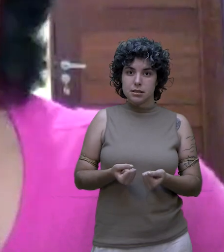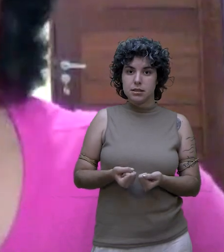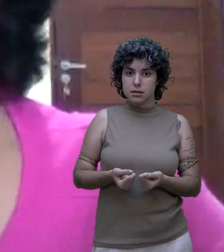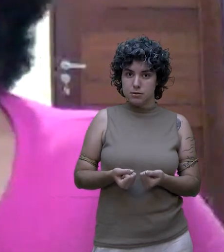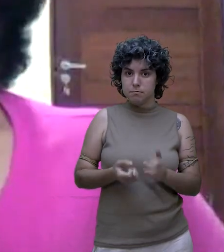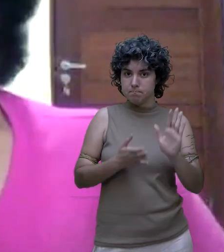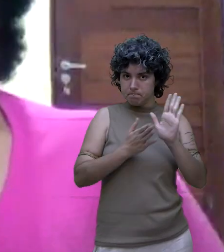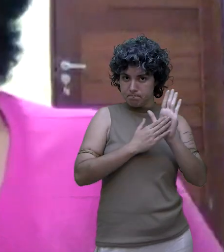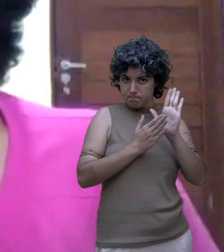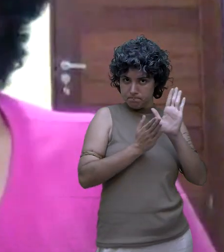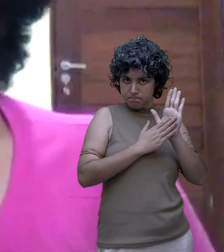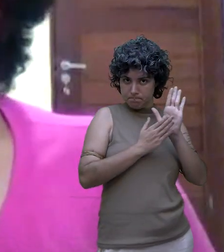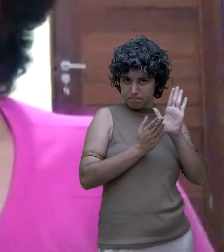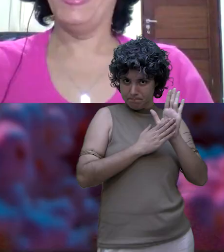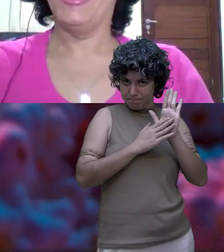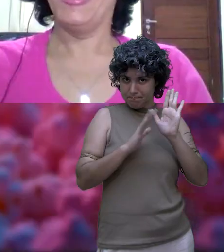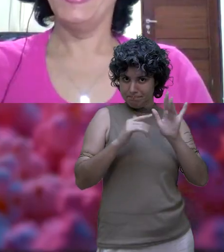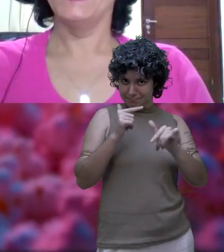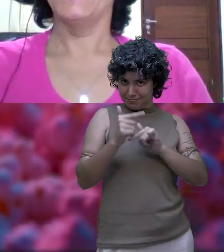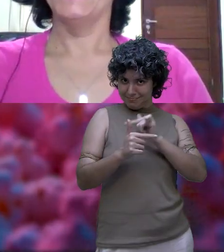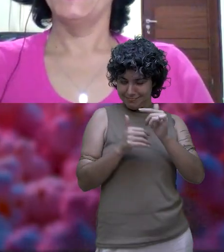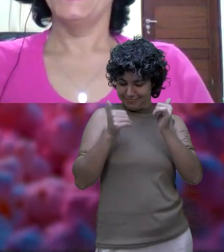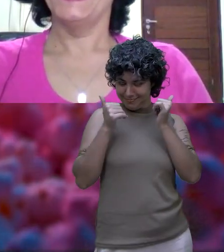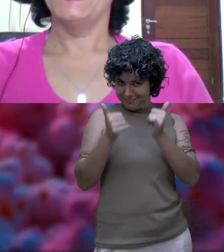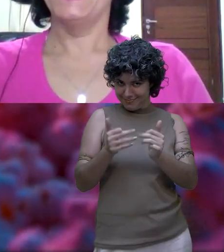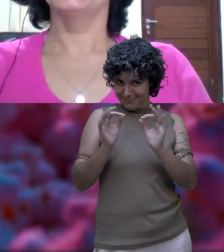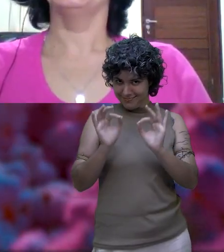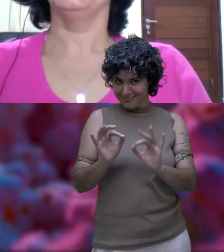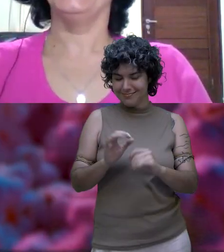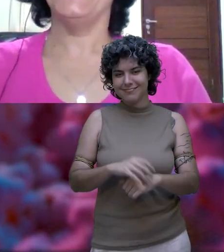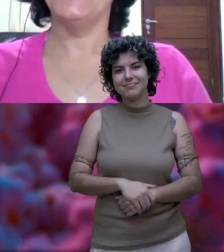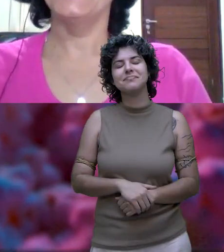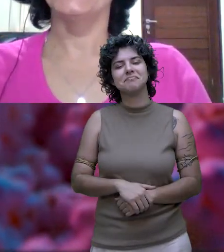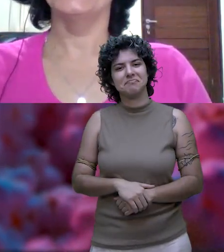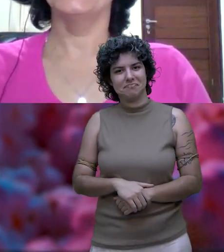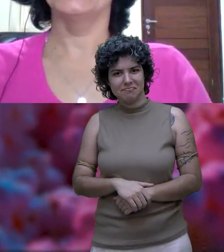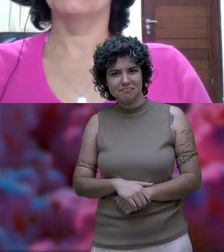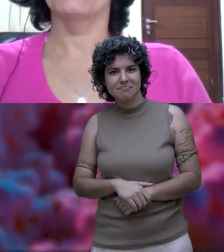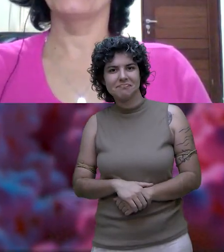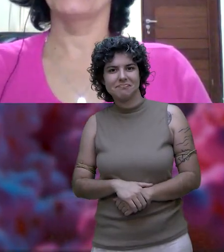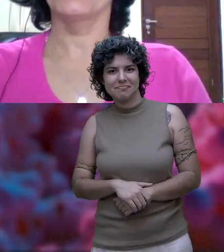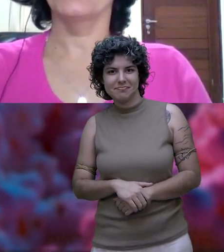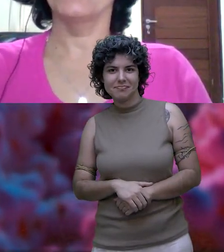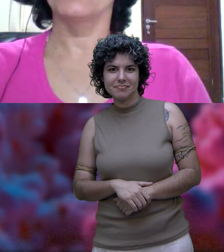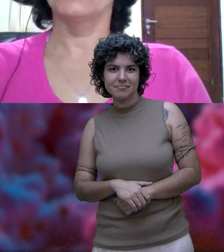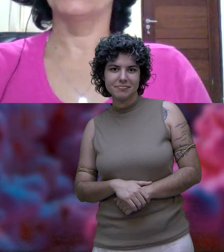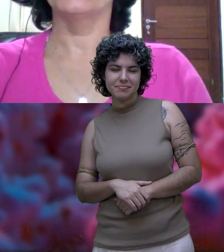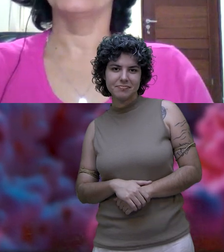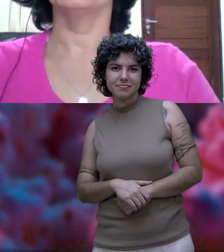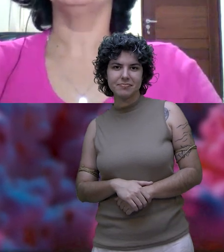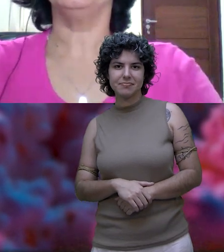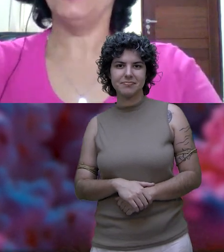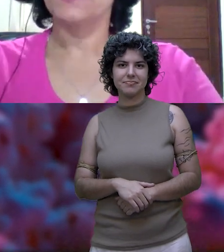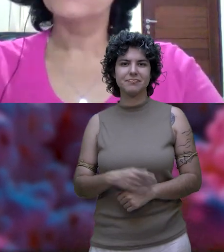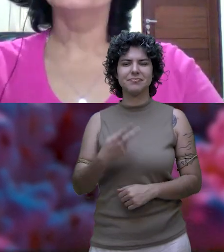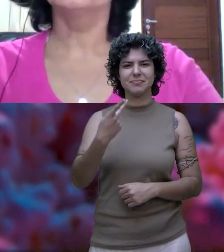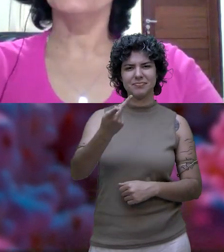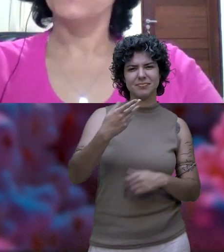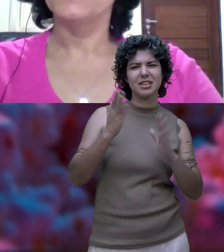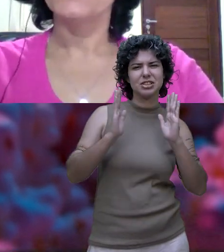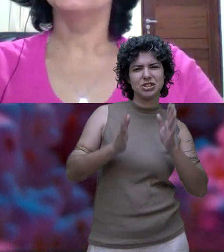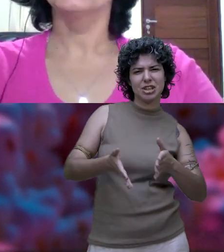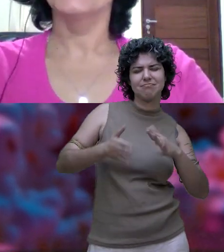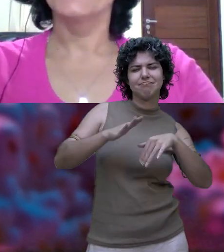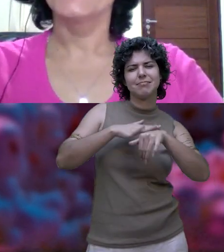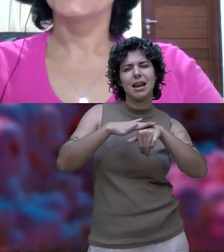trabalho nesse Brasilzão. Ok. Patrícia, a gente tem um tempinho já que a gente está conversando, a conversa